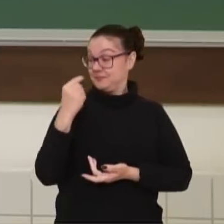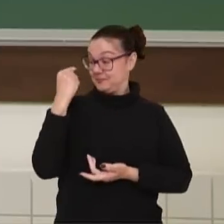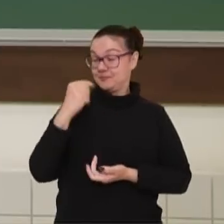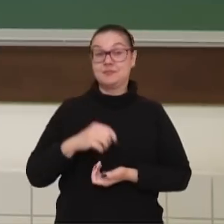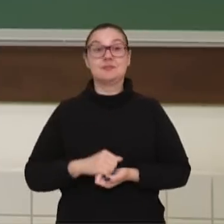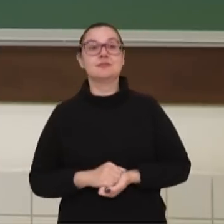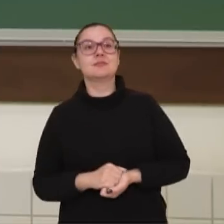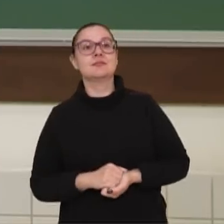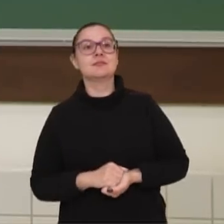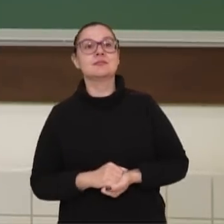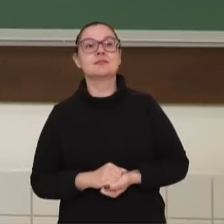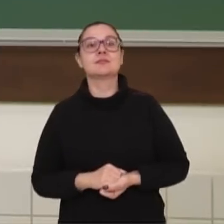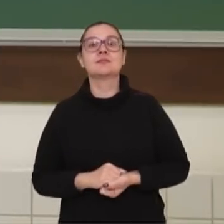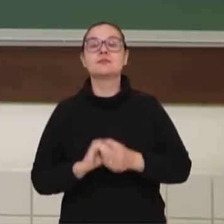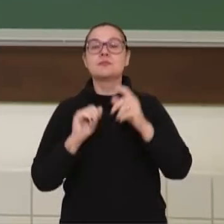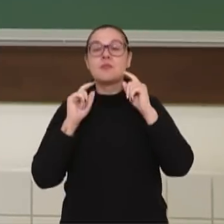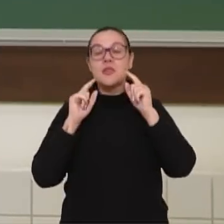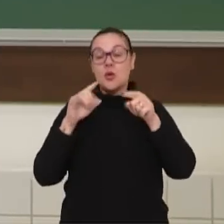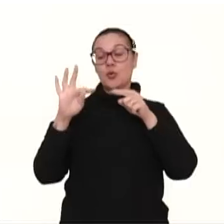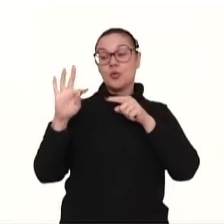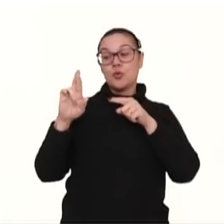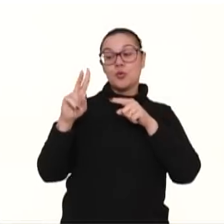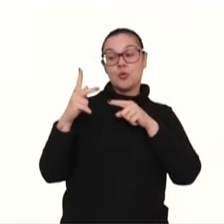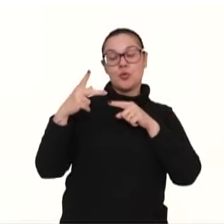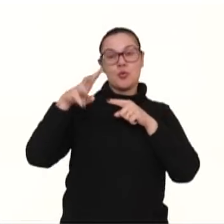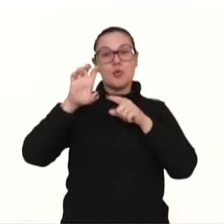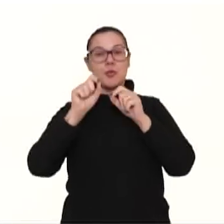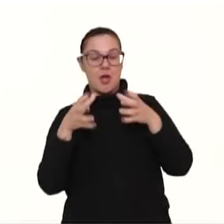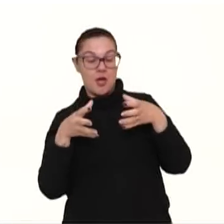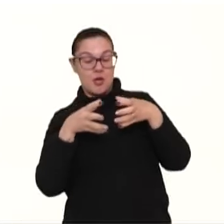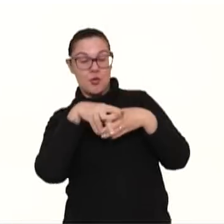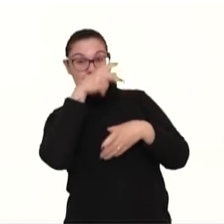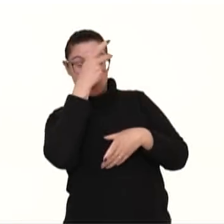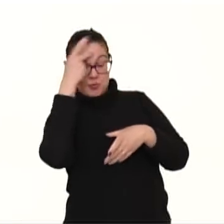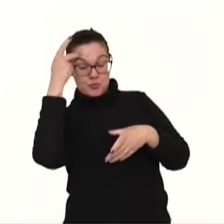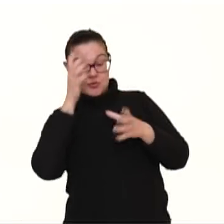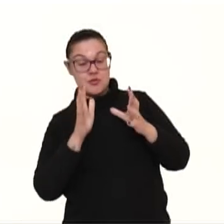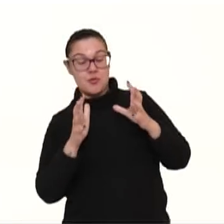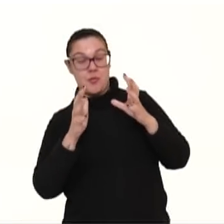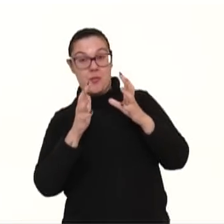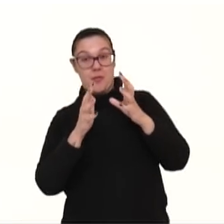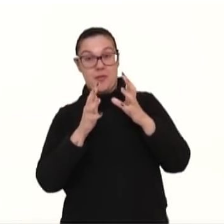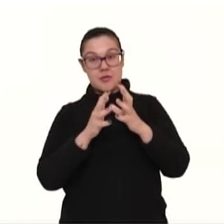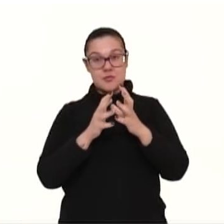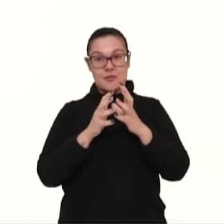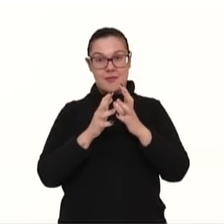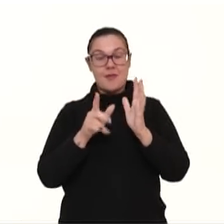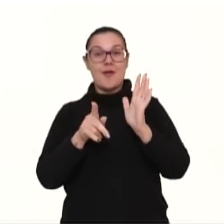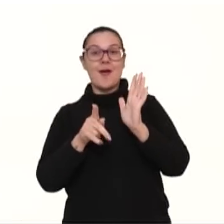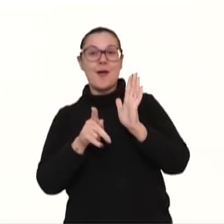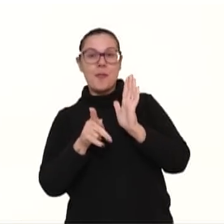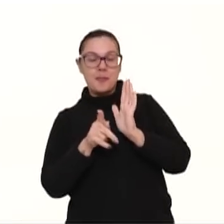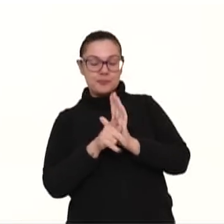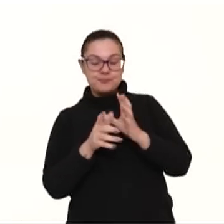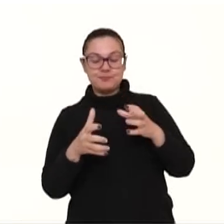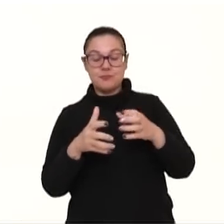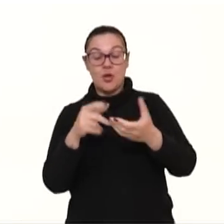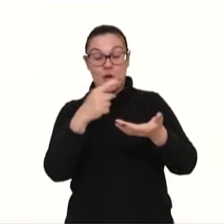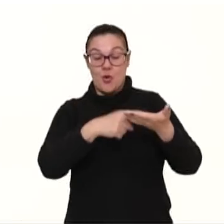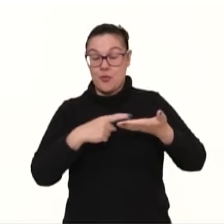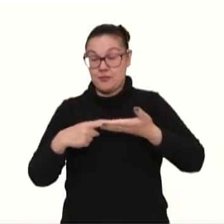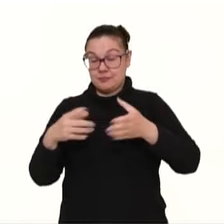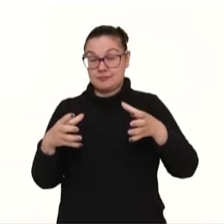Seguindo, a resposta correta sobre trupe é grupo de artistas que atuam em conjunto na criação de